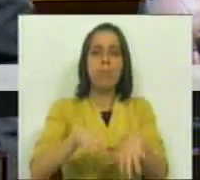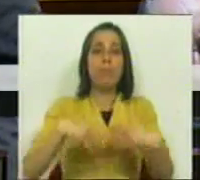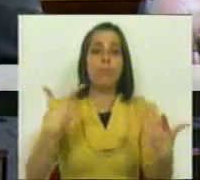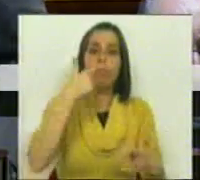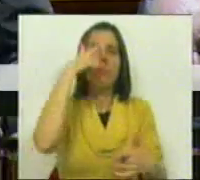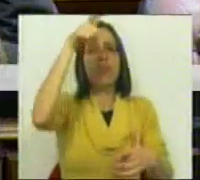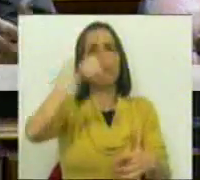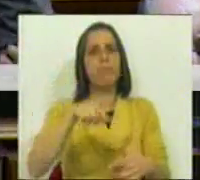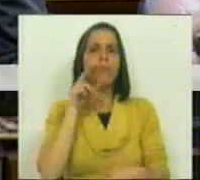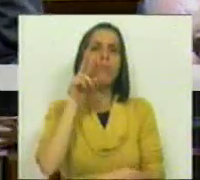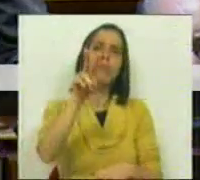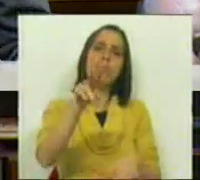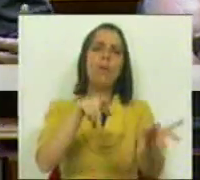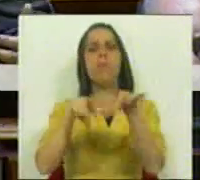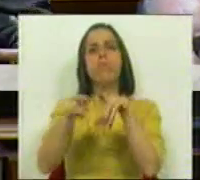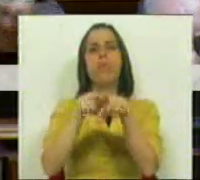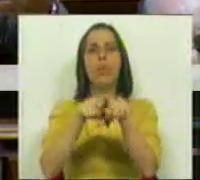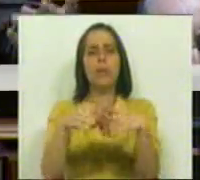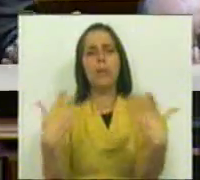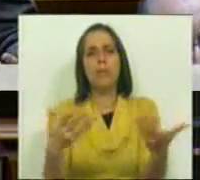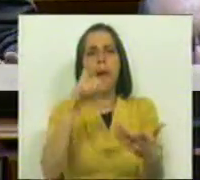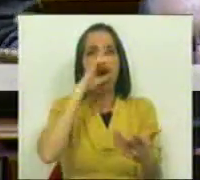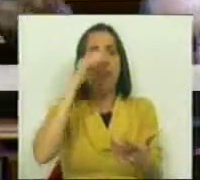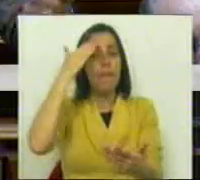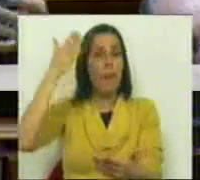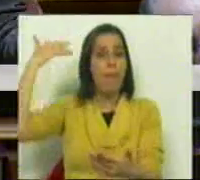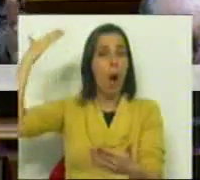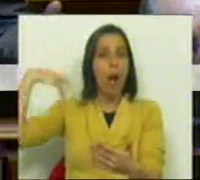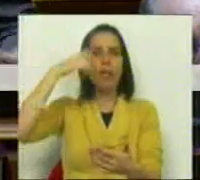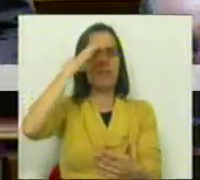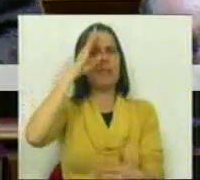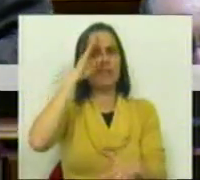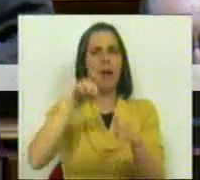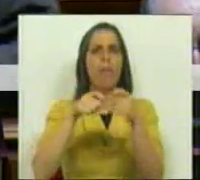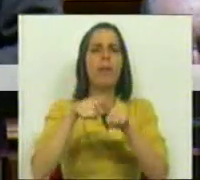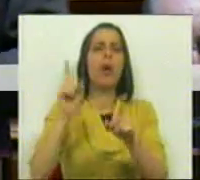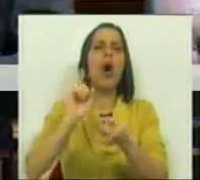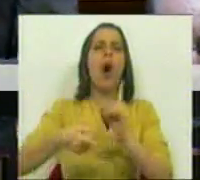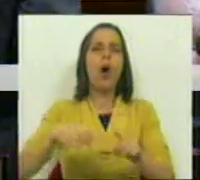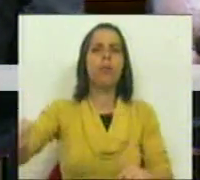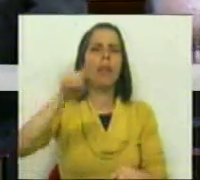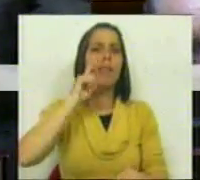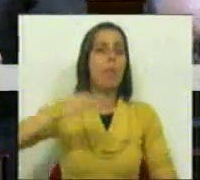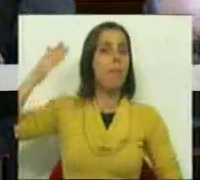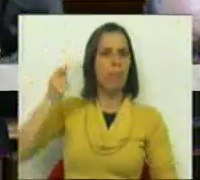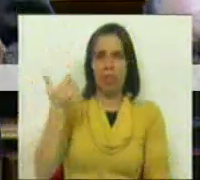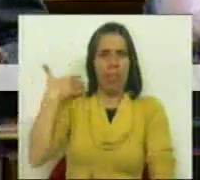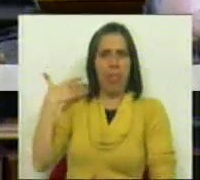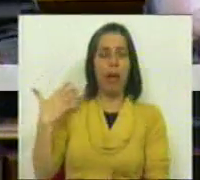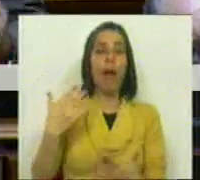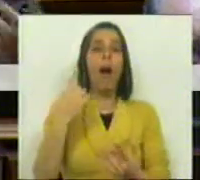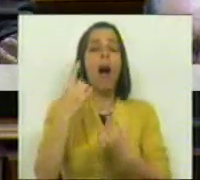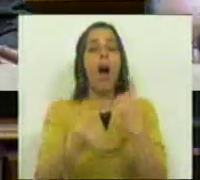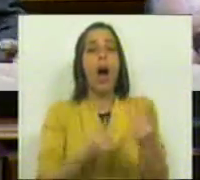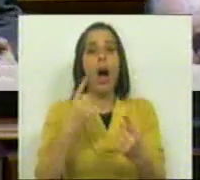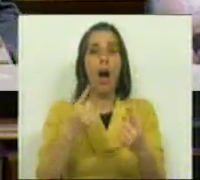o cidadão que olha para a política, que tem memória histórica, que sabe o que é que os partidos defenderam num passado muito recente,